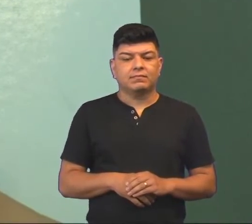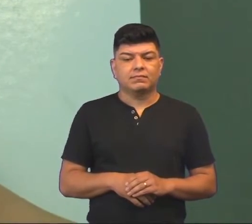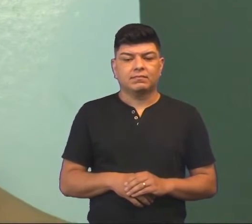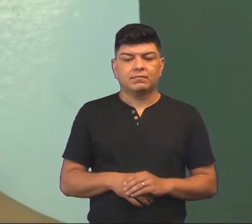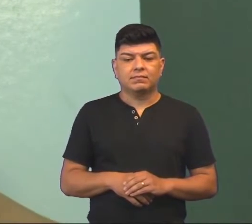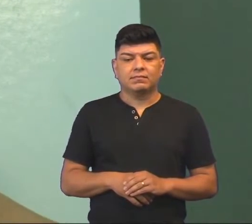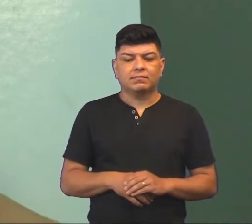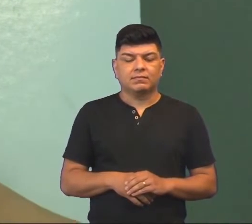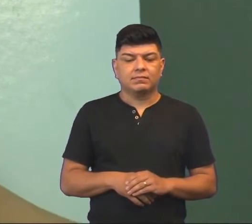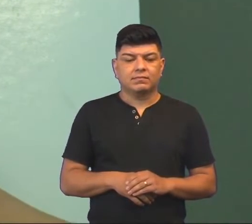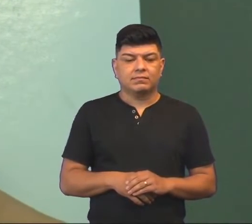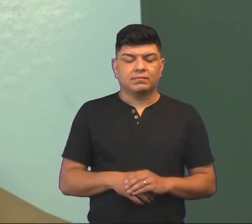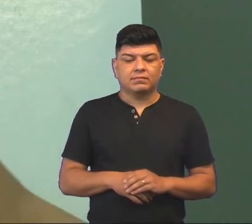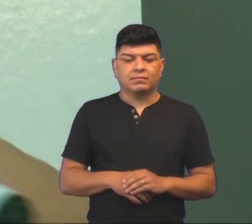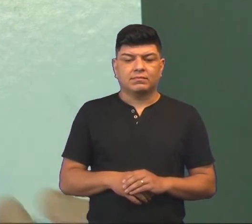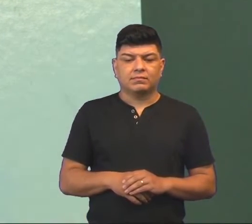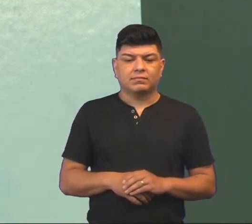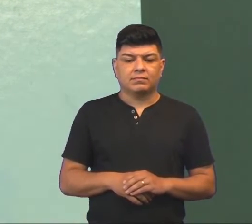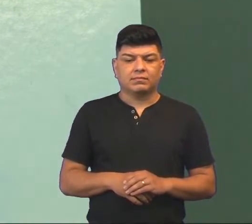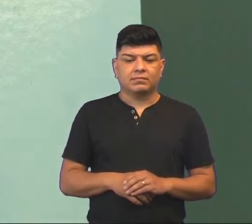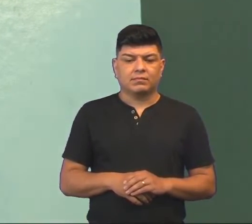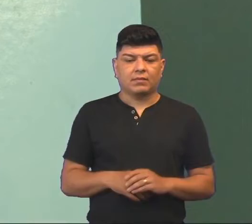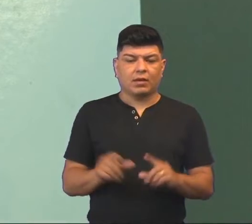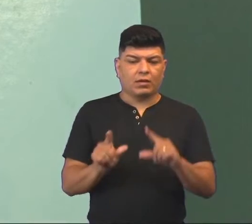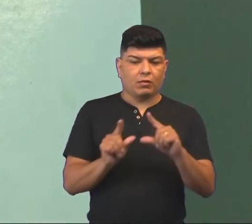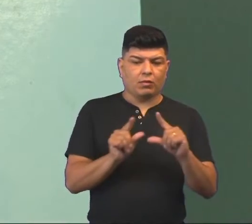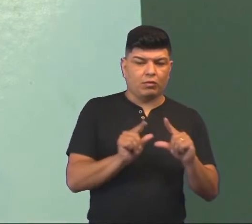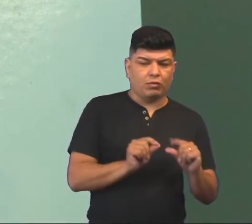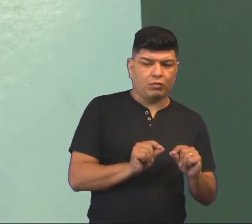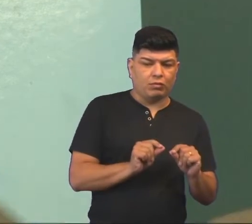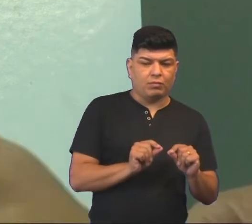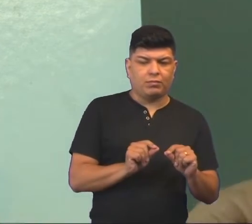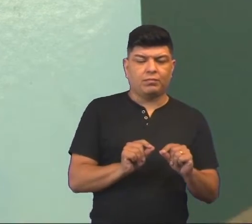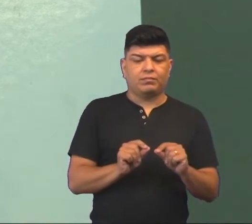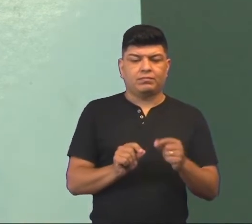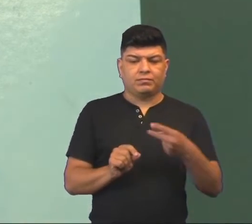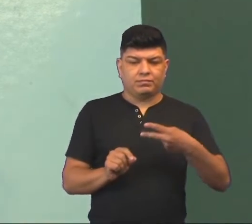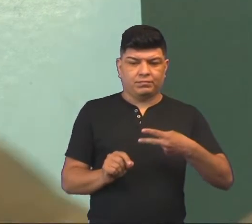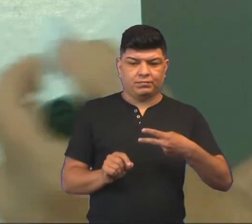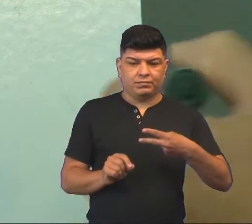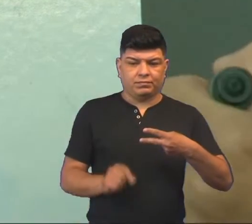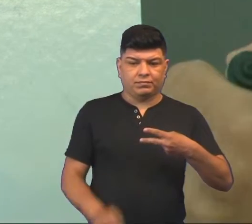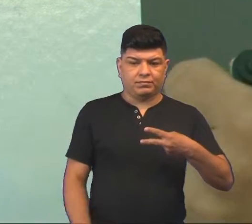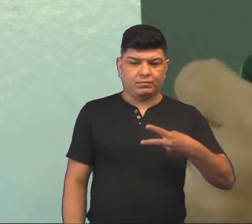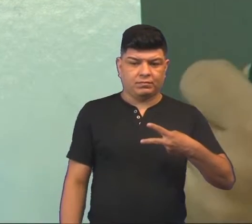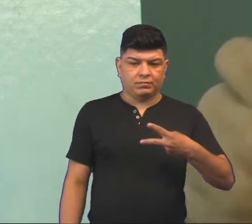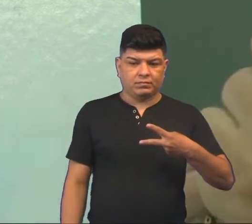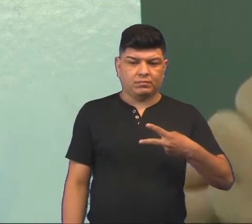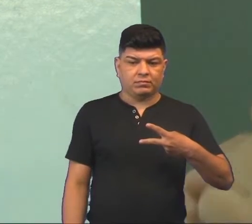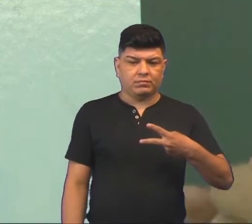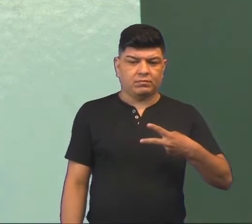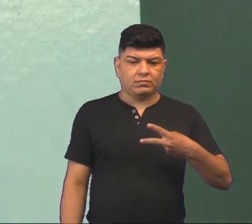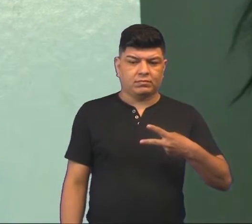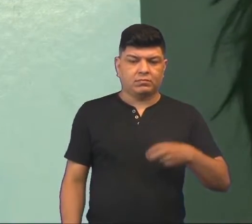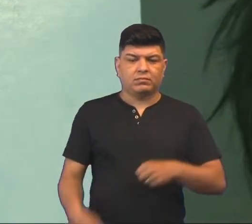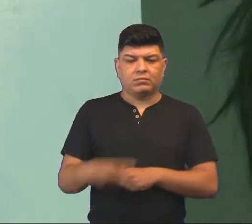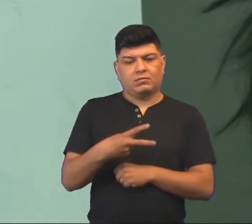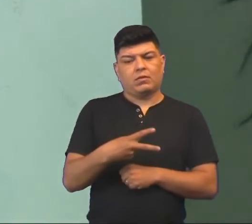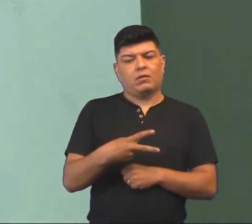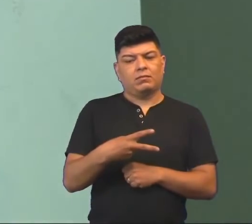Usar o sinal do maior, menor que, né? Então, isso aqui, ó, é menor, na representação do menor,